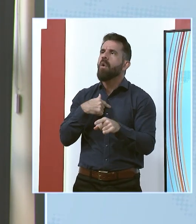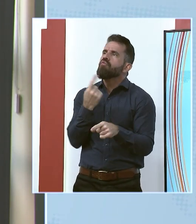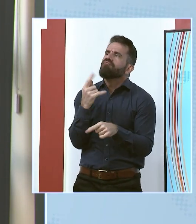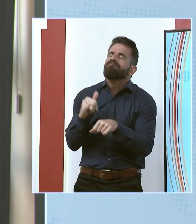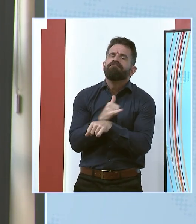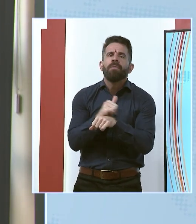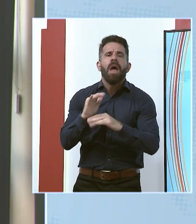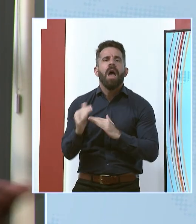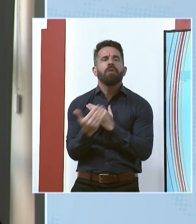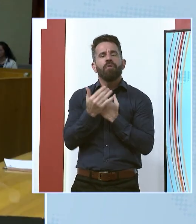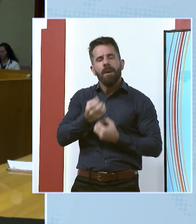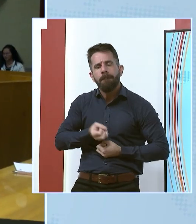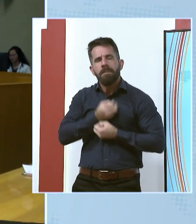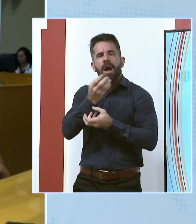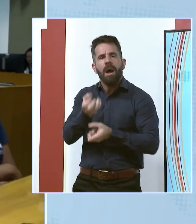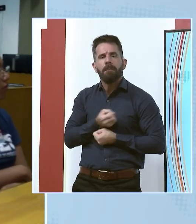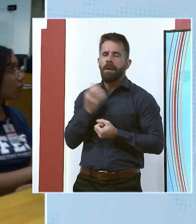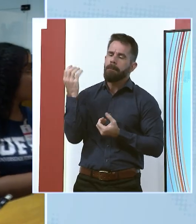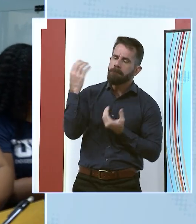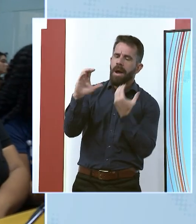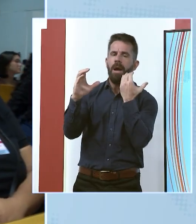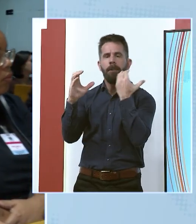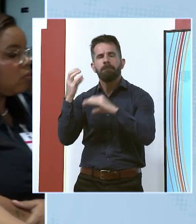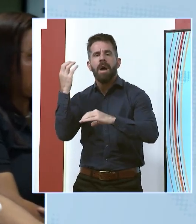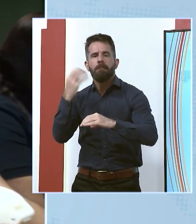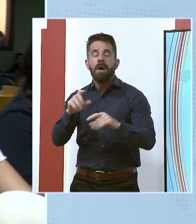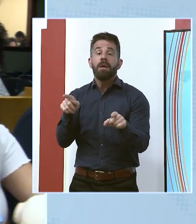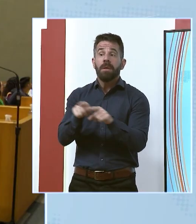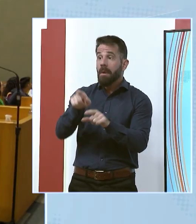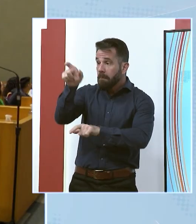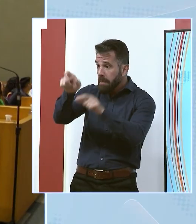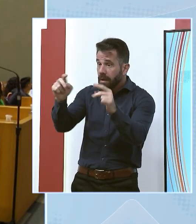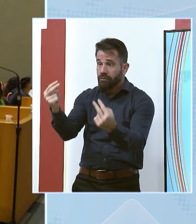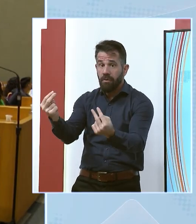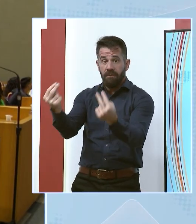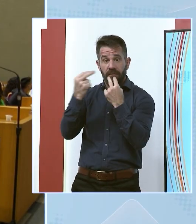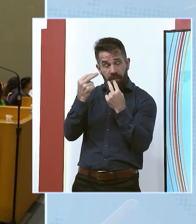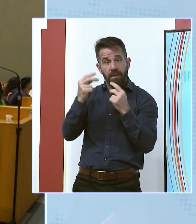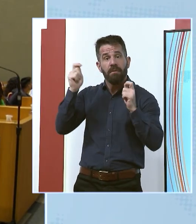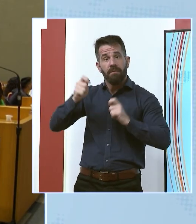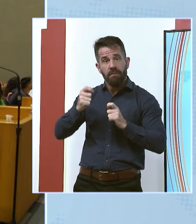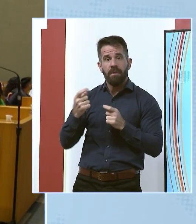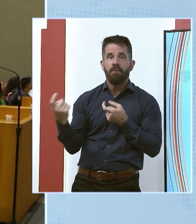está fazendo e que busque também, né, as pessoas que tenham interesse busquem a gente.